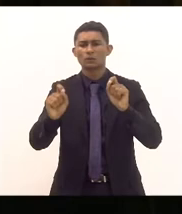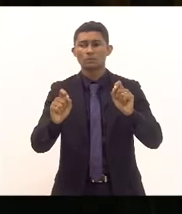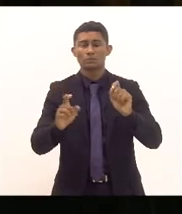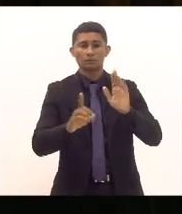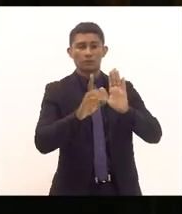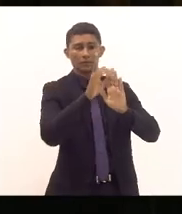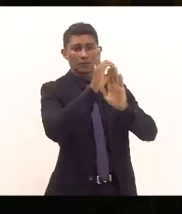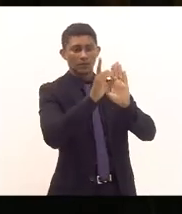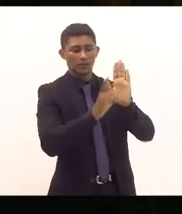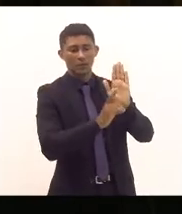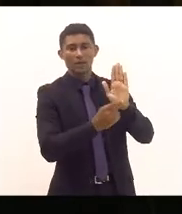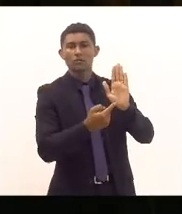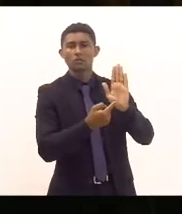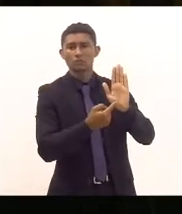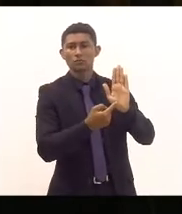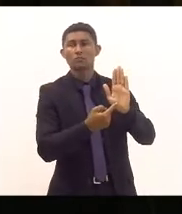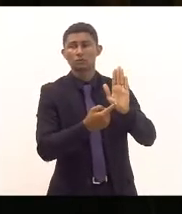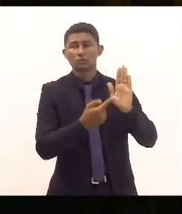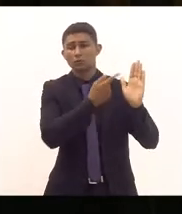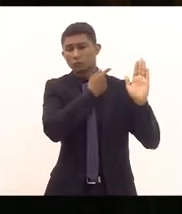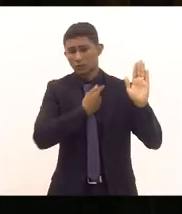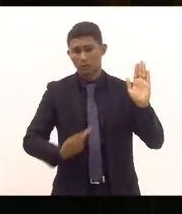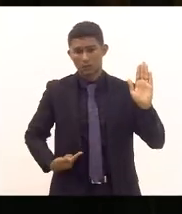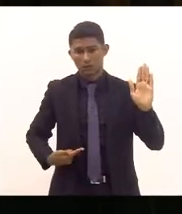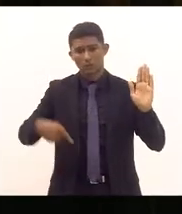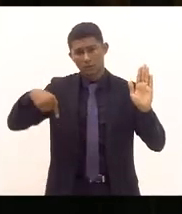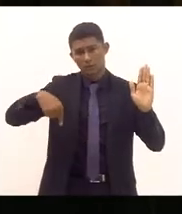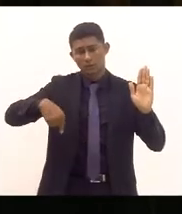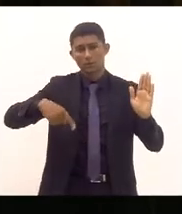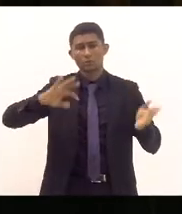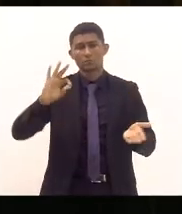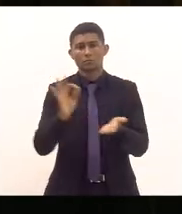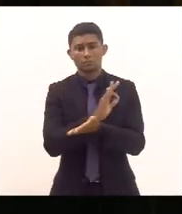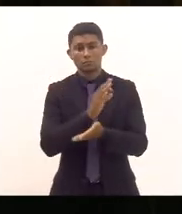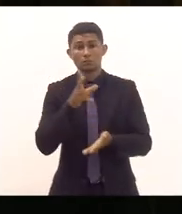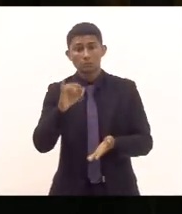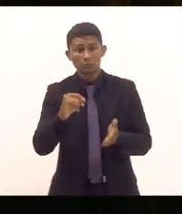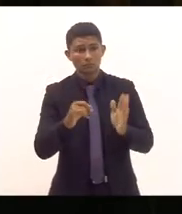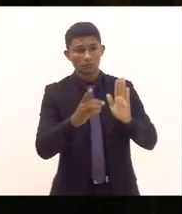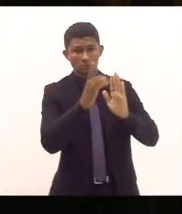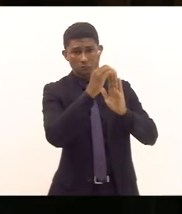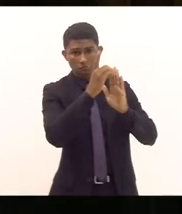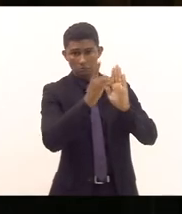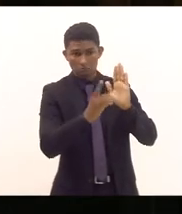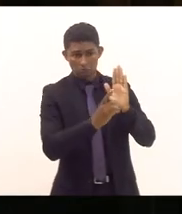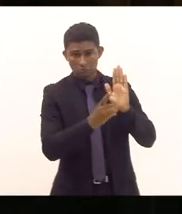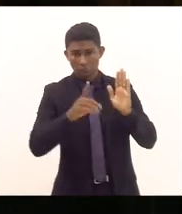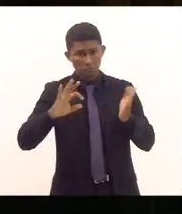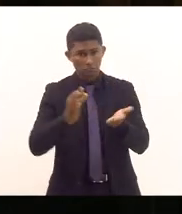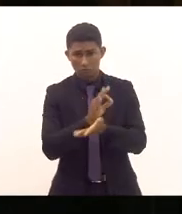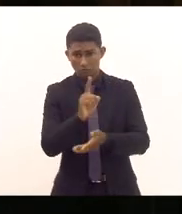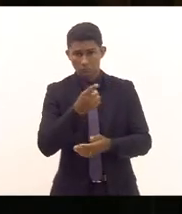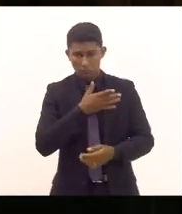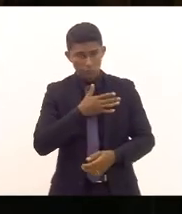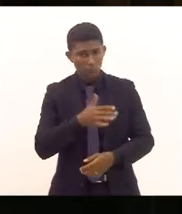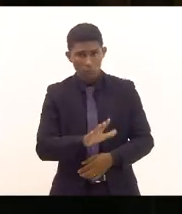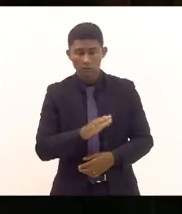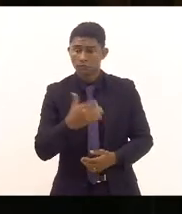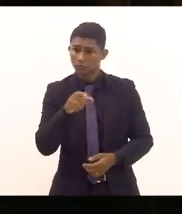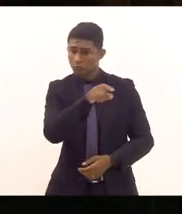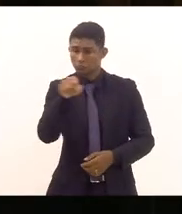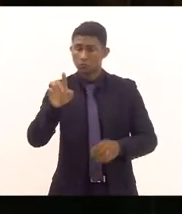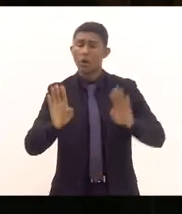um decreto legitimamente assinado pelo governador do Estado quem não gosta dos decretos do governador fica aqui uma recomendação se